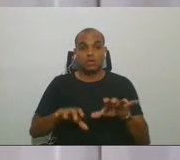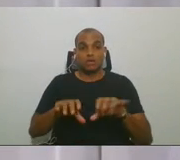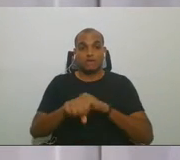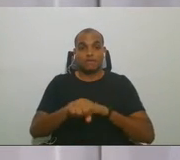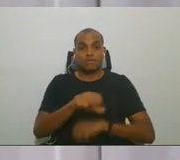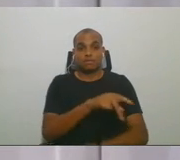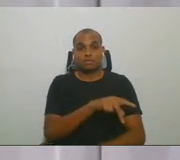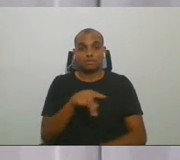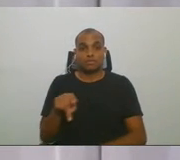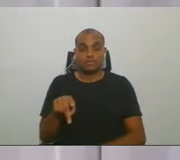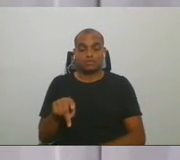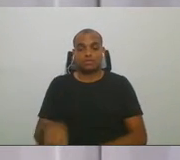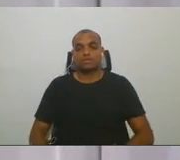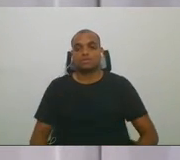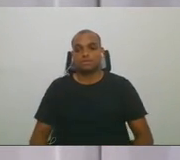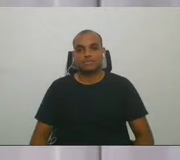docente,